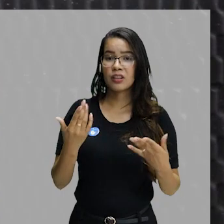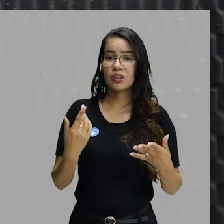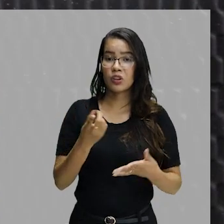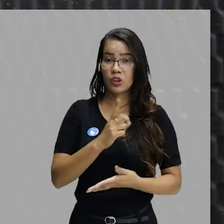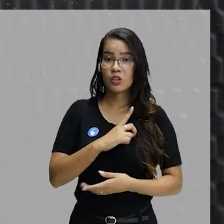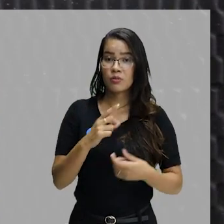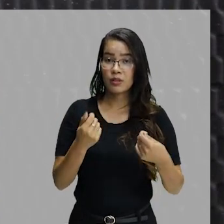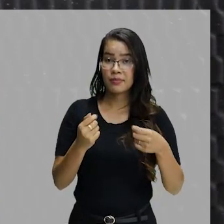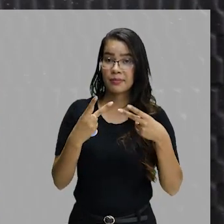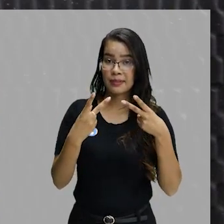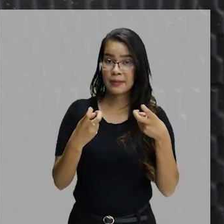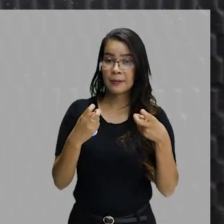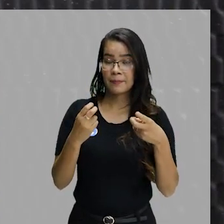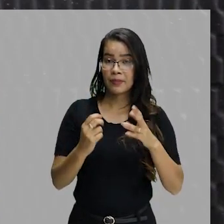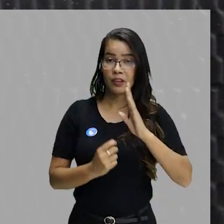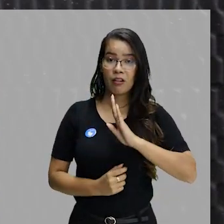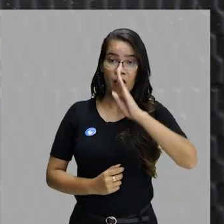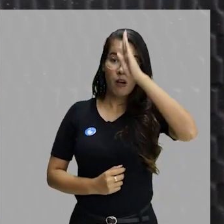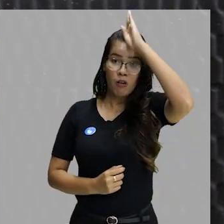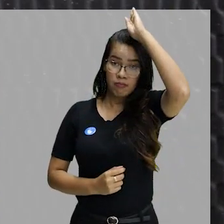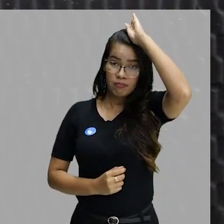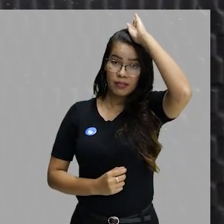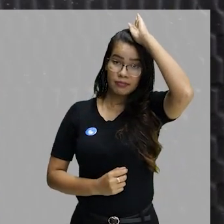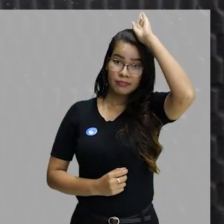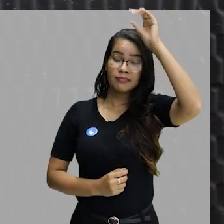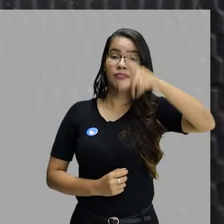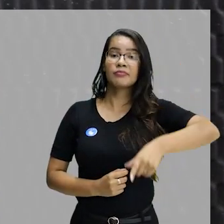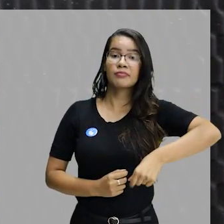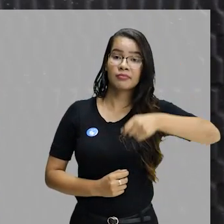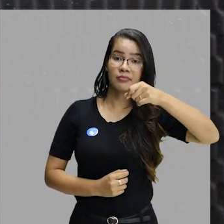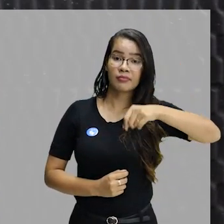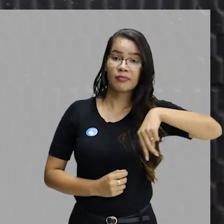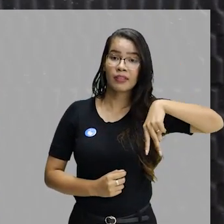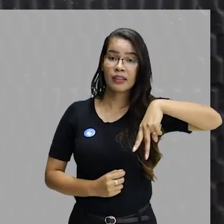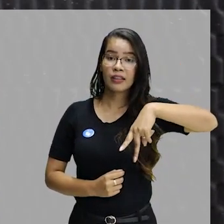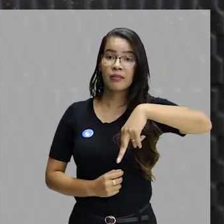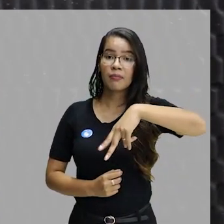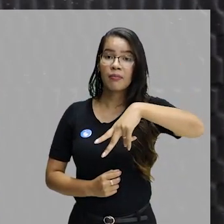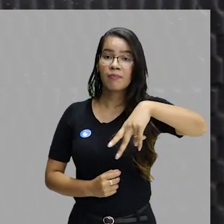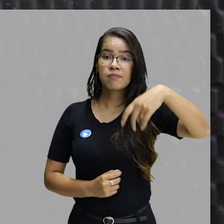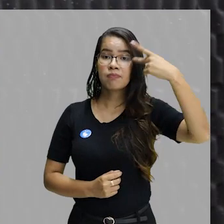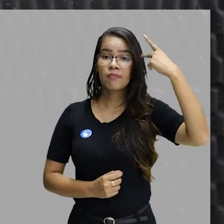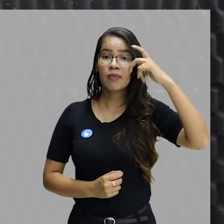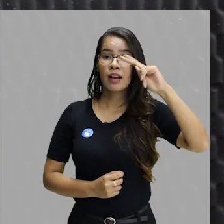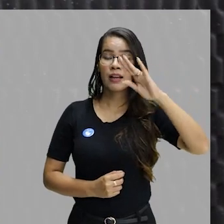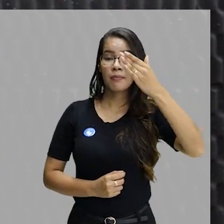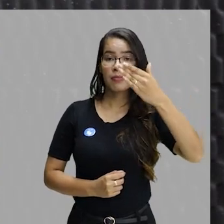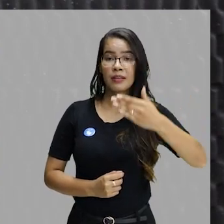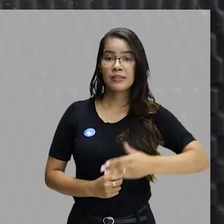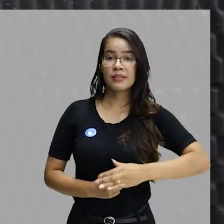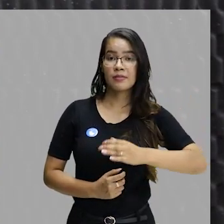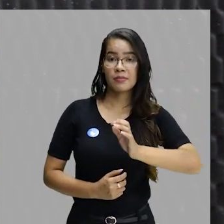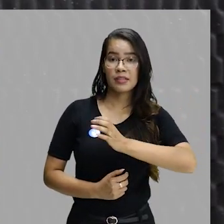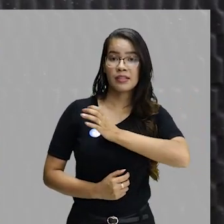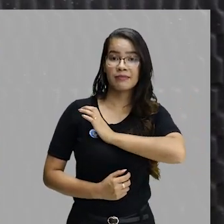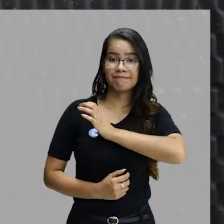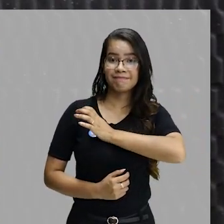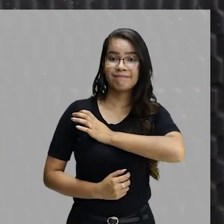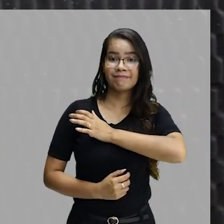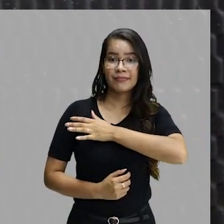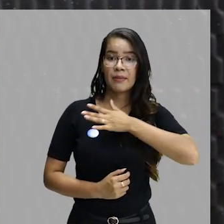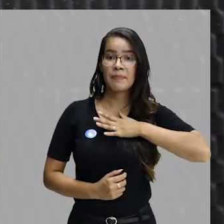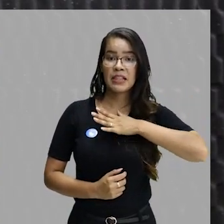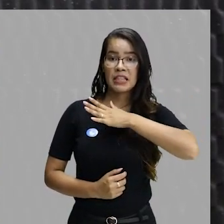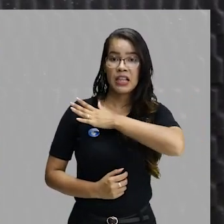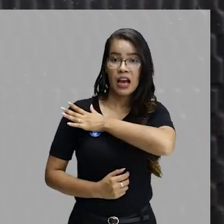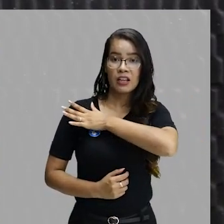que Roma prefere caminhar para a presença de militares no poder do que simplesmente